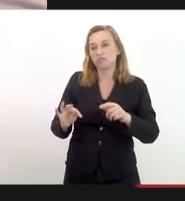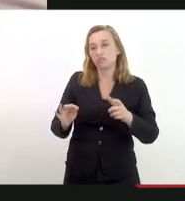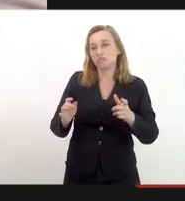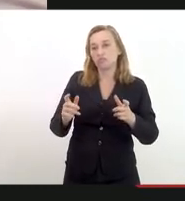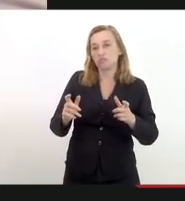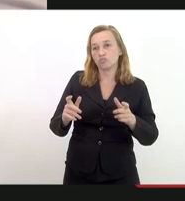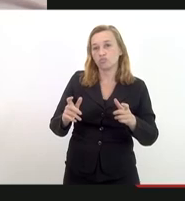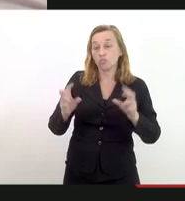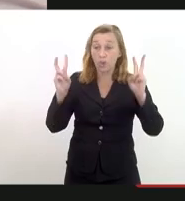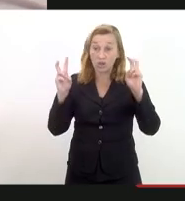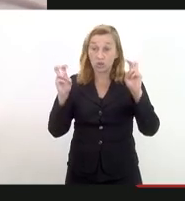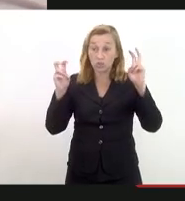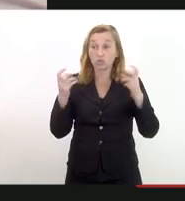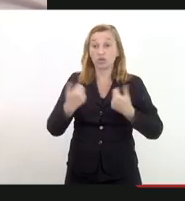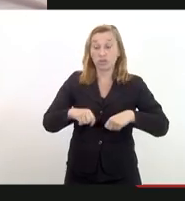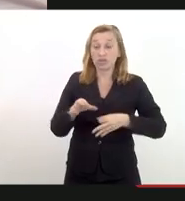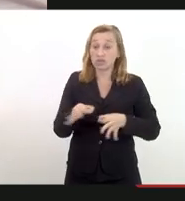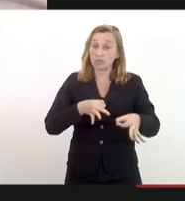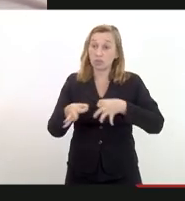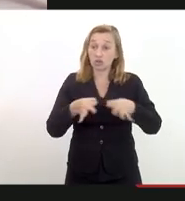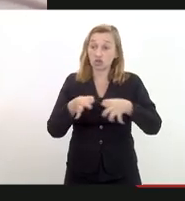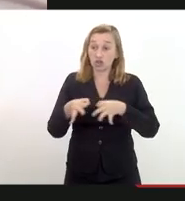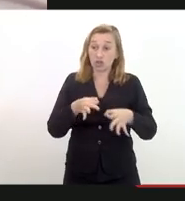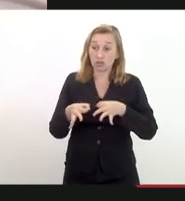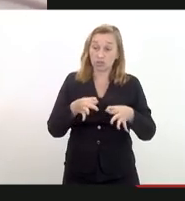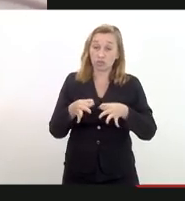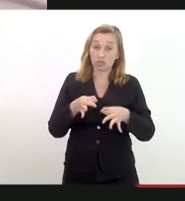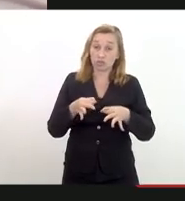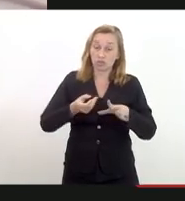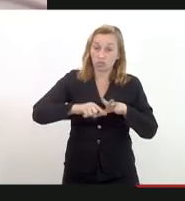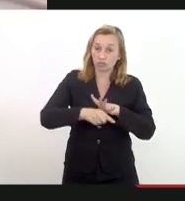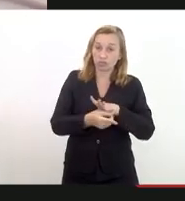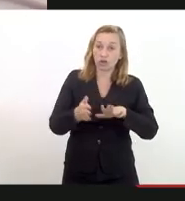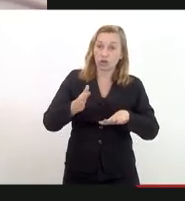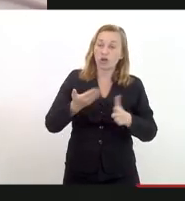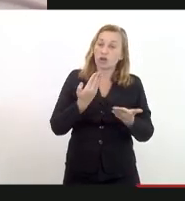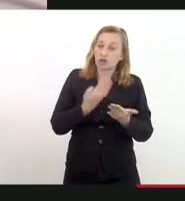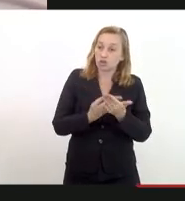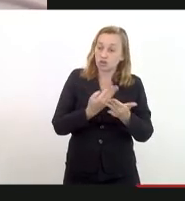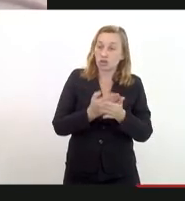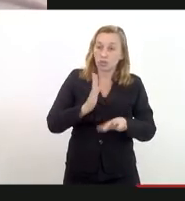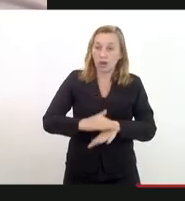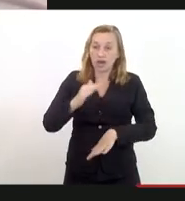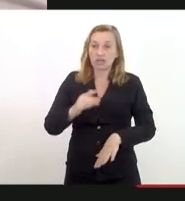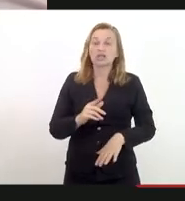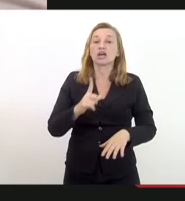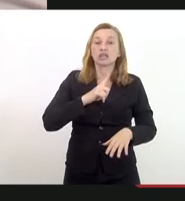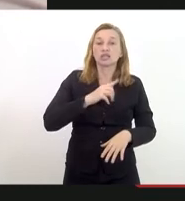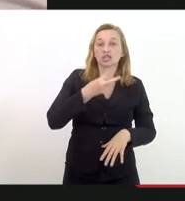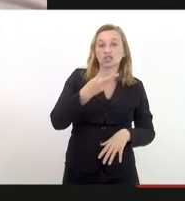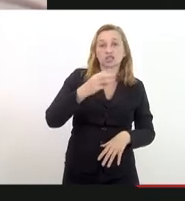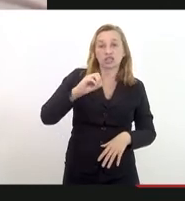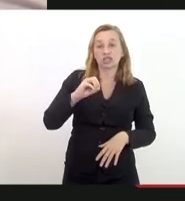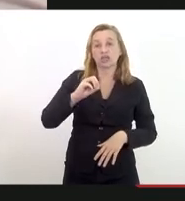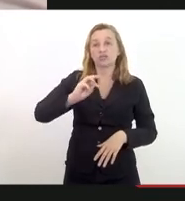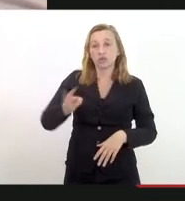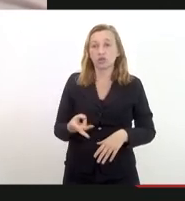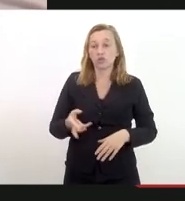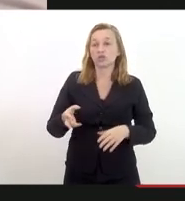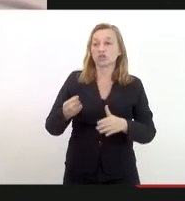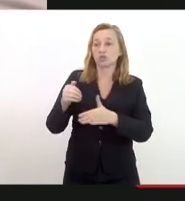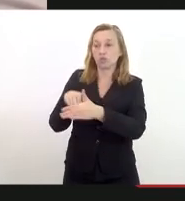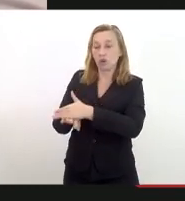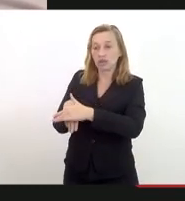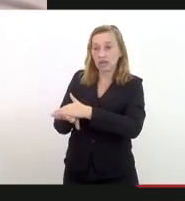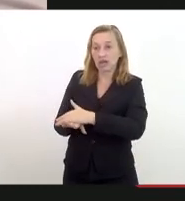de fazer o projeto arquitetônico. Então, já tem os 30 milhões também reservados. Dessa forma, a